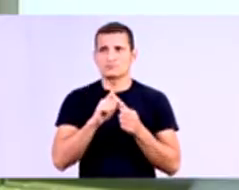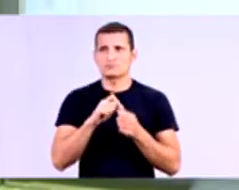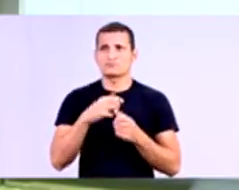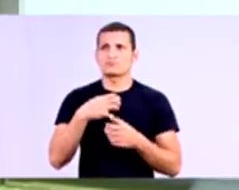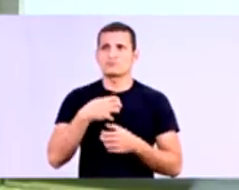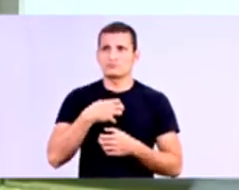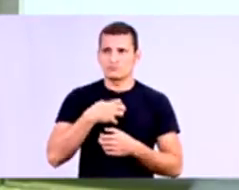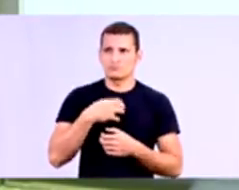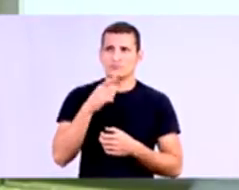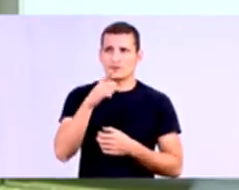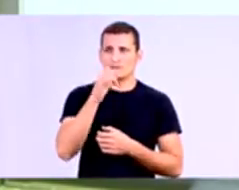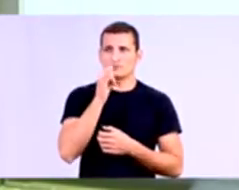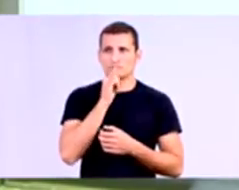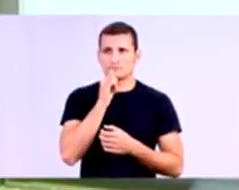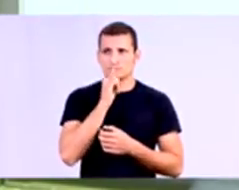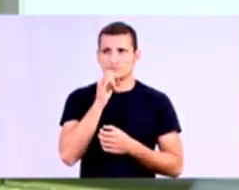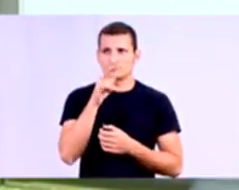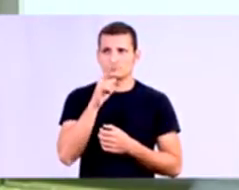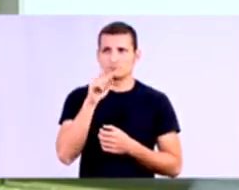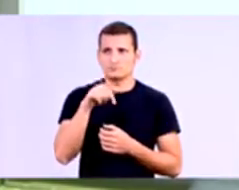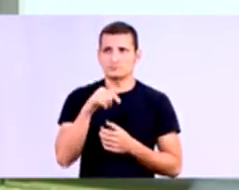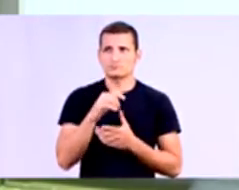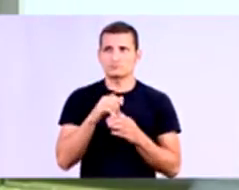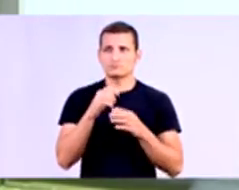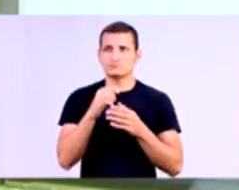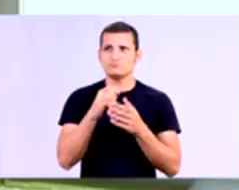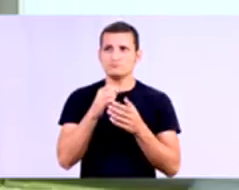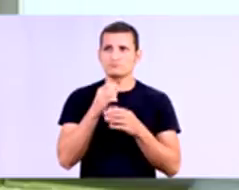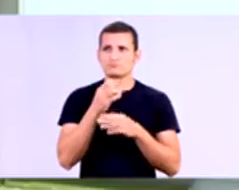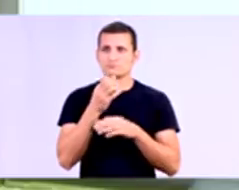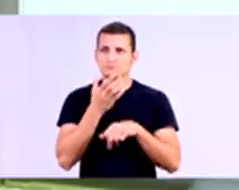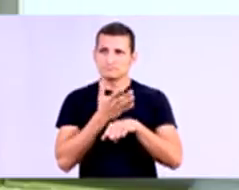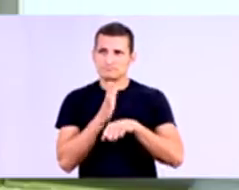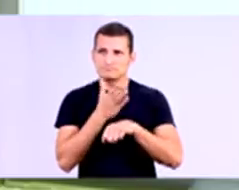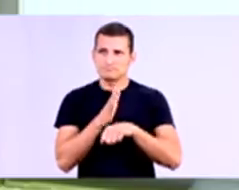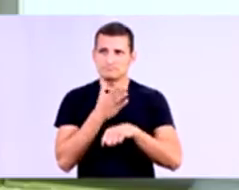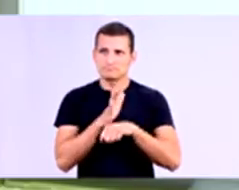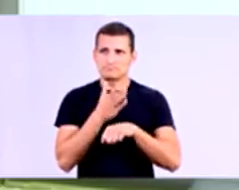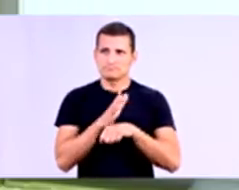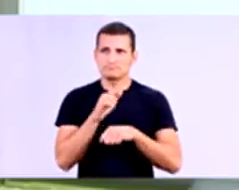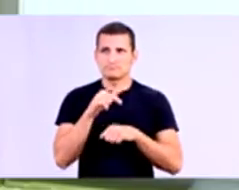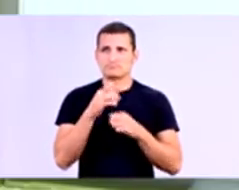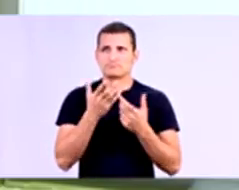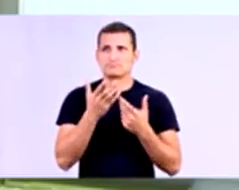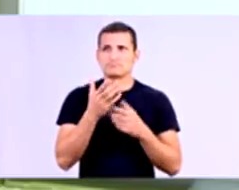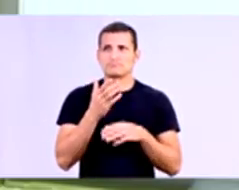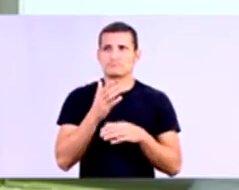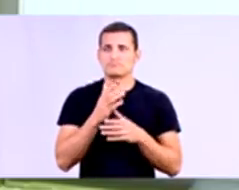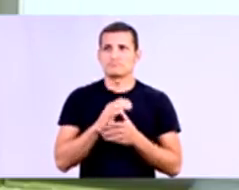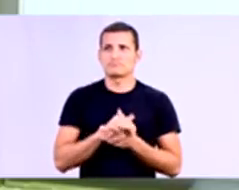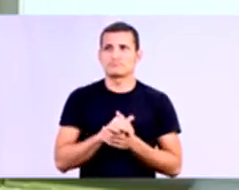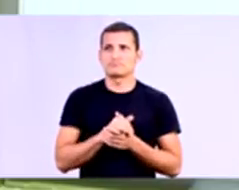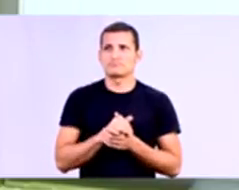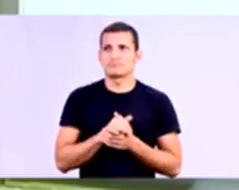sentido. Esse exemplo aqui, ele é muito prático, é a forma mais...